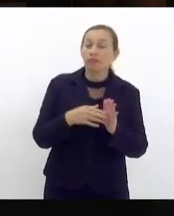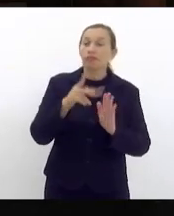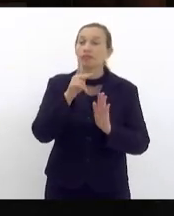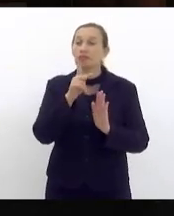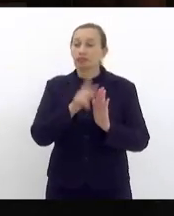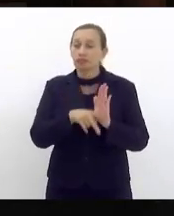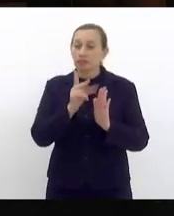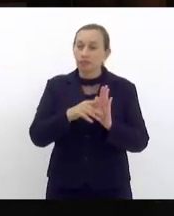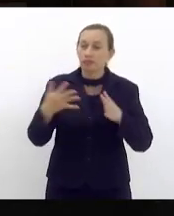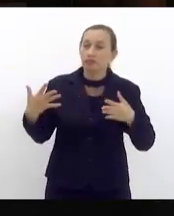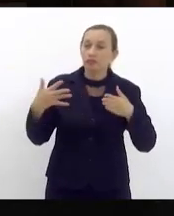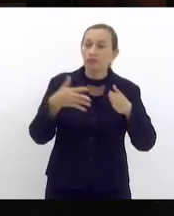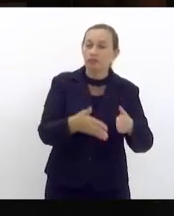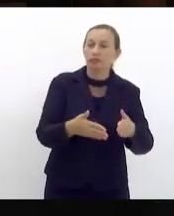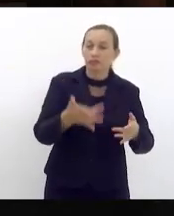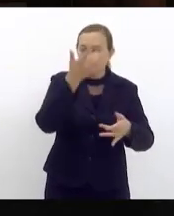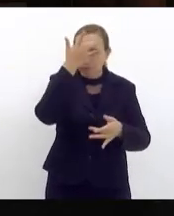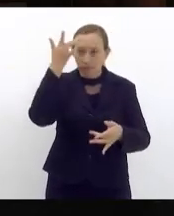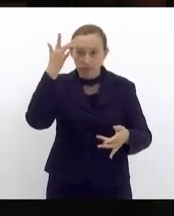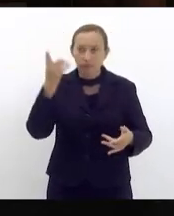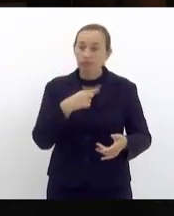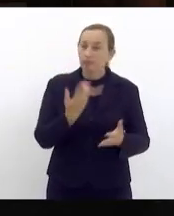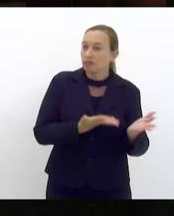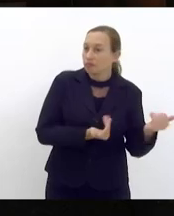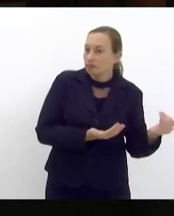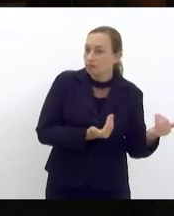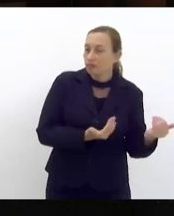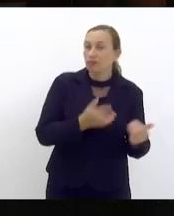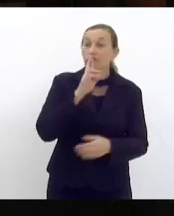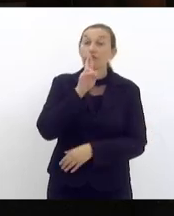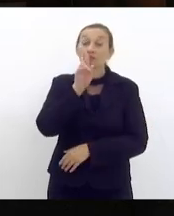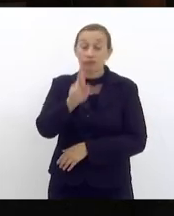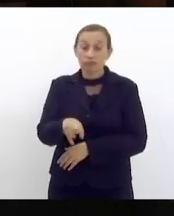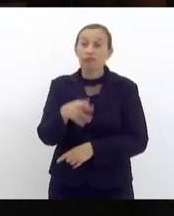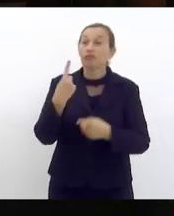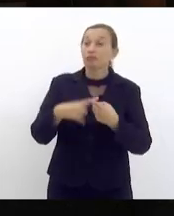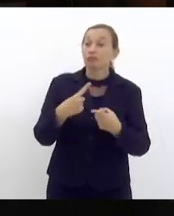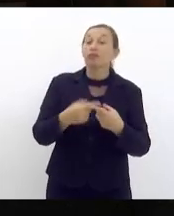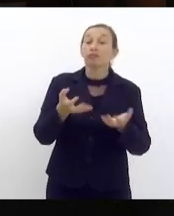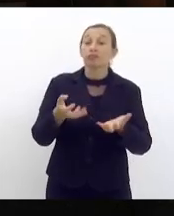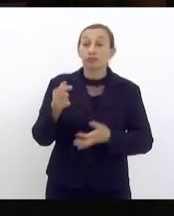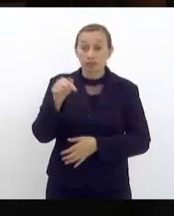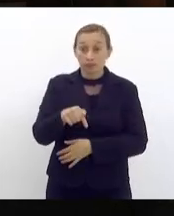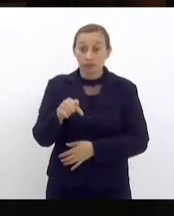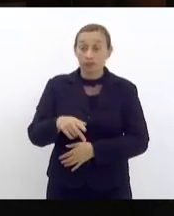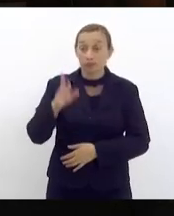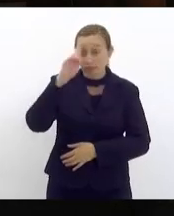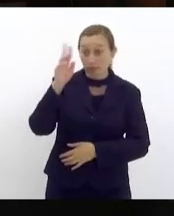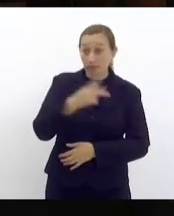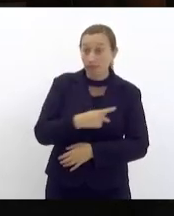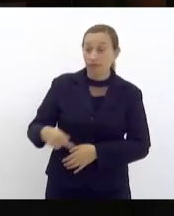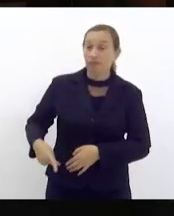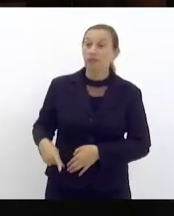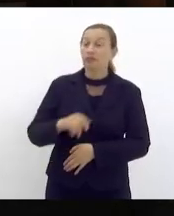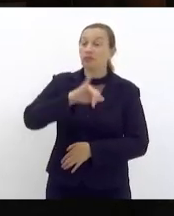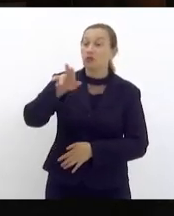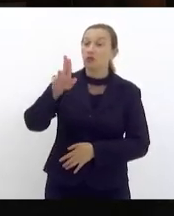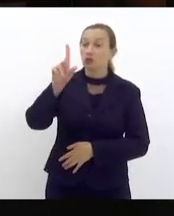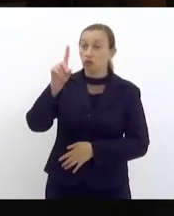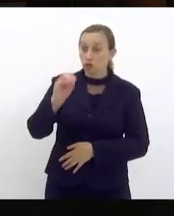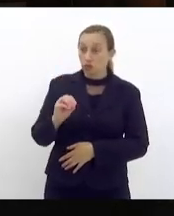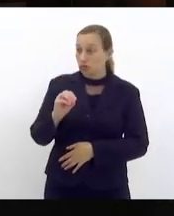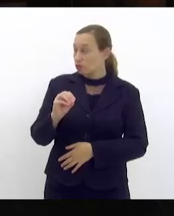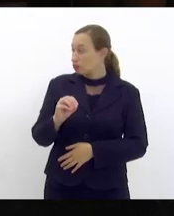voltados à saúde mental e os nossos jovens estão dando a resposta porque quero aqui senhor presidente Julho trazer